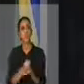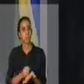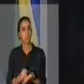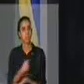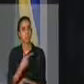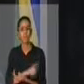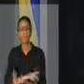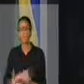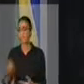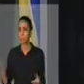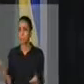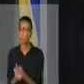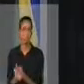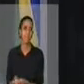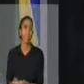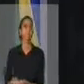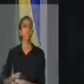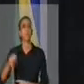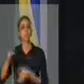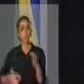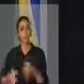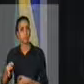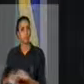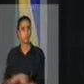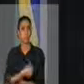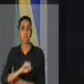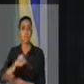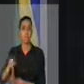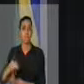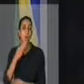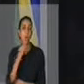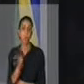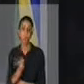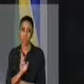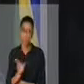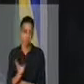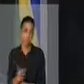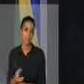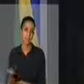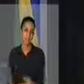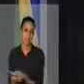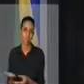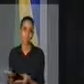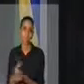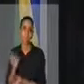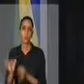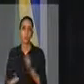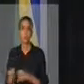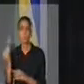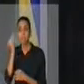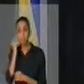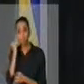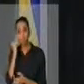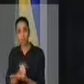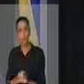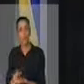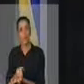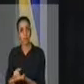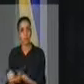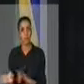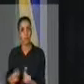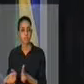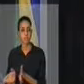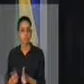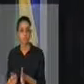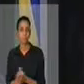gasto judicial com medicamentos para o câncer, são 10 milhões de reais para atender